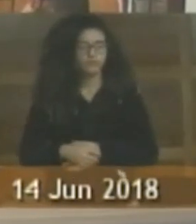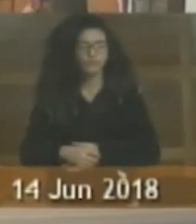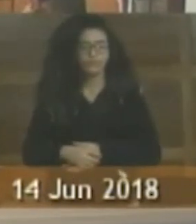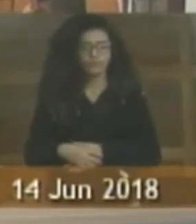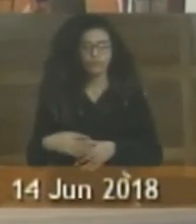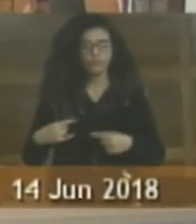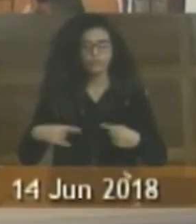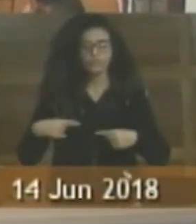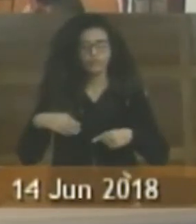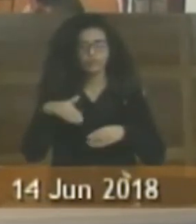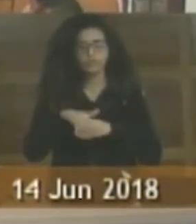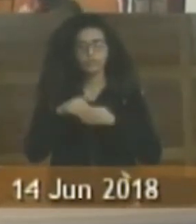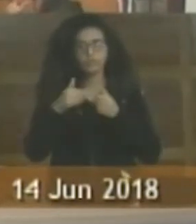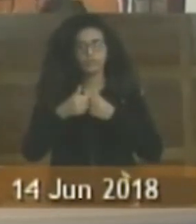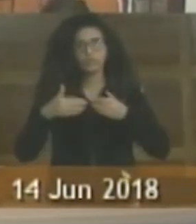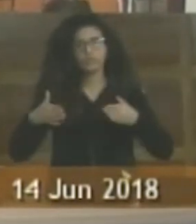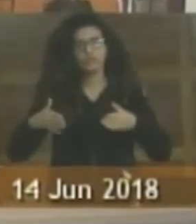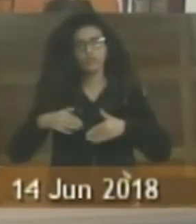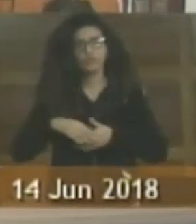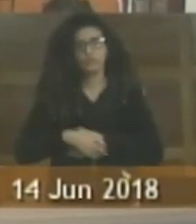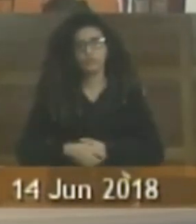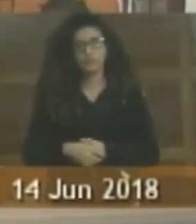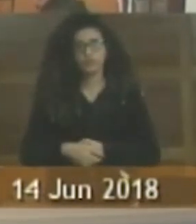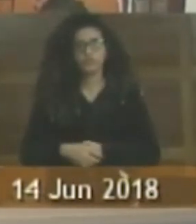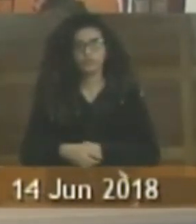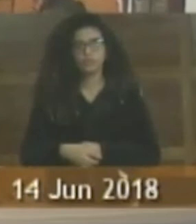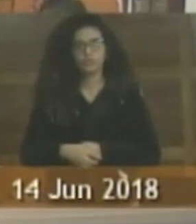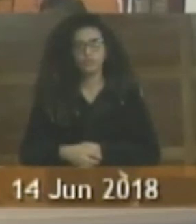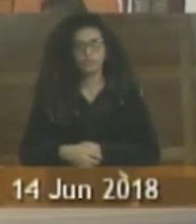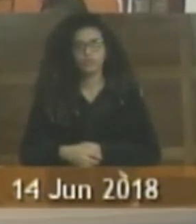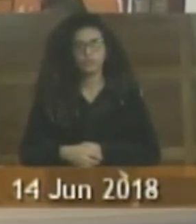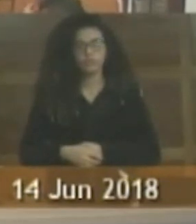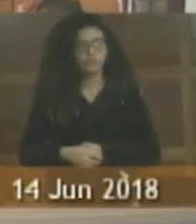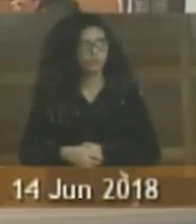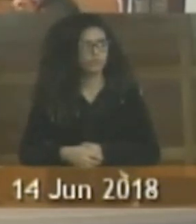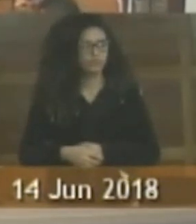Em discussão, não havendo oradores, de votação aberta.